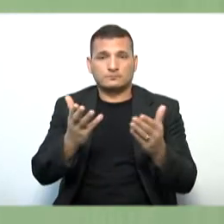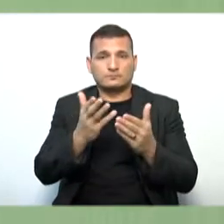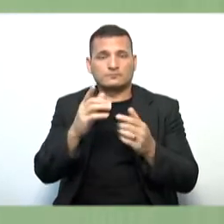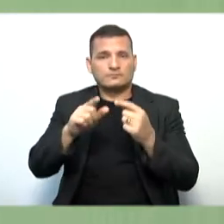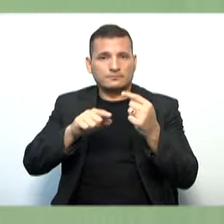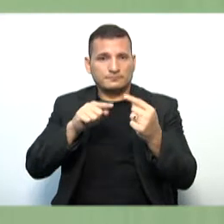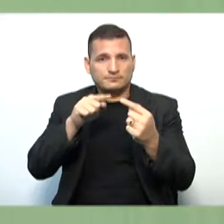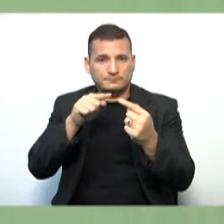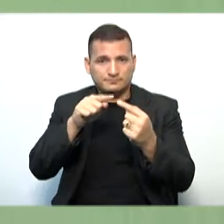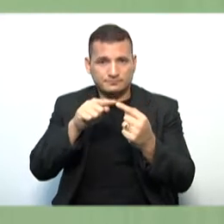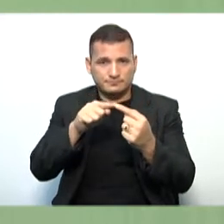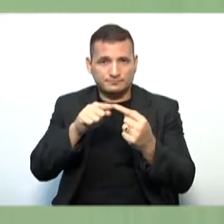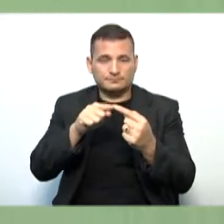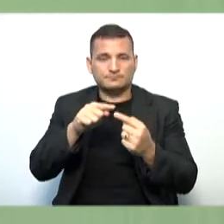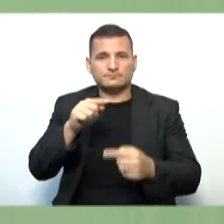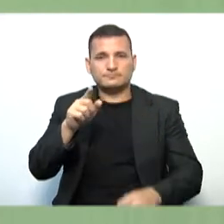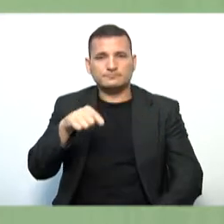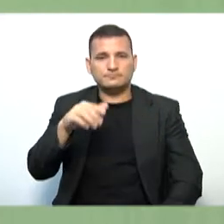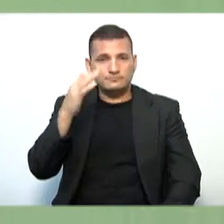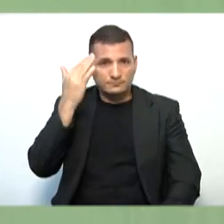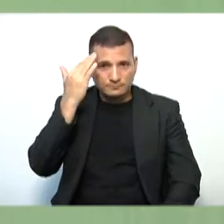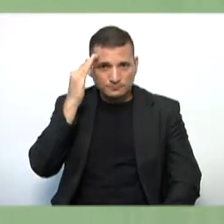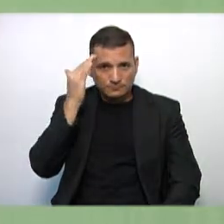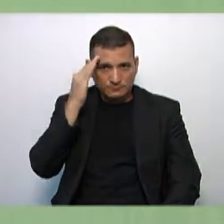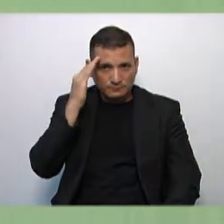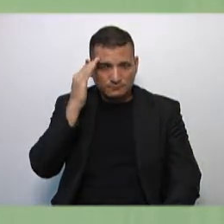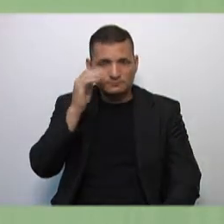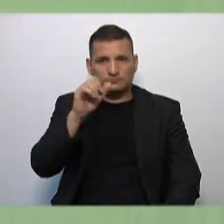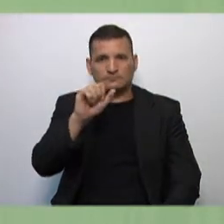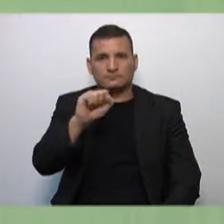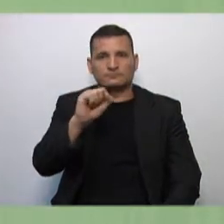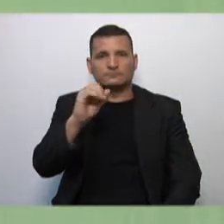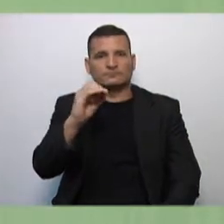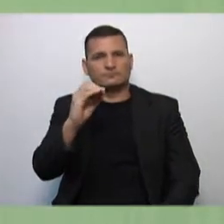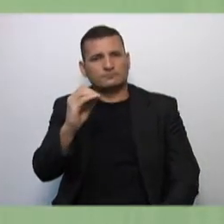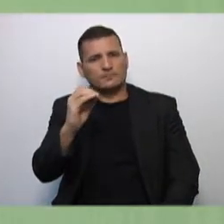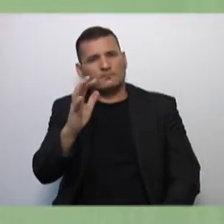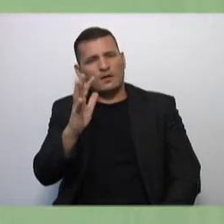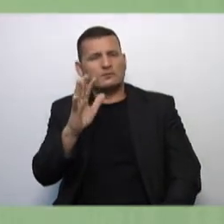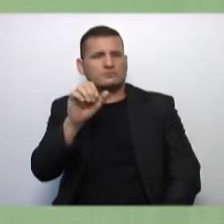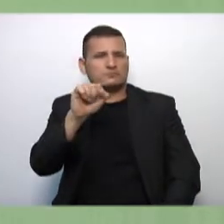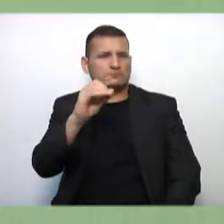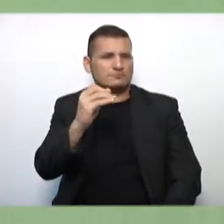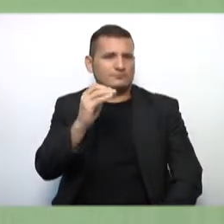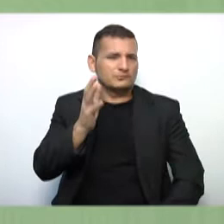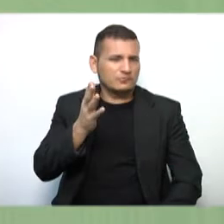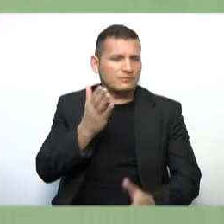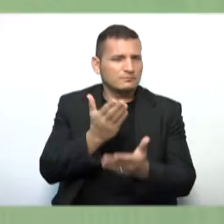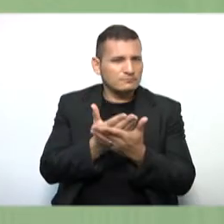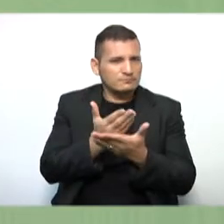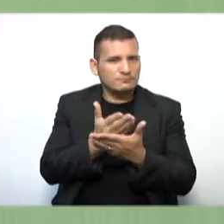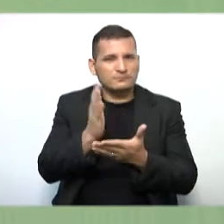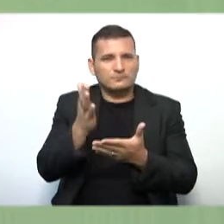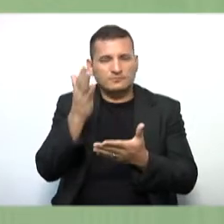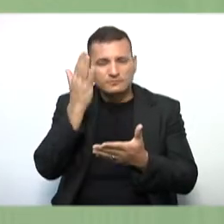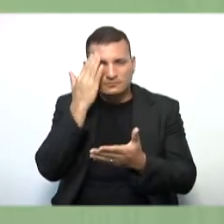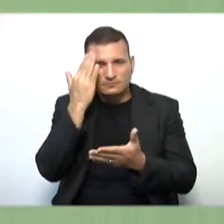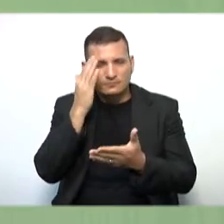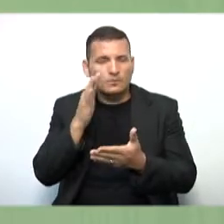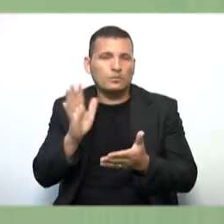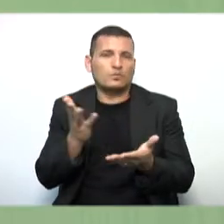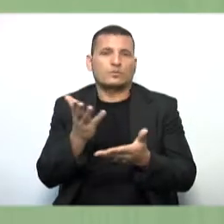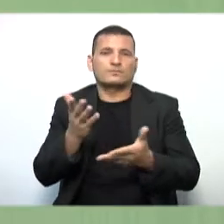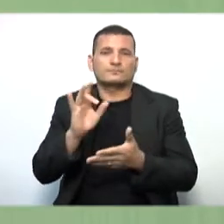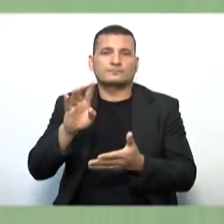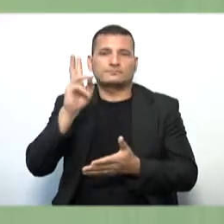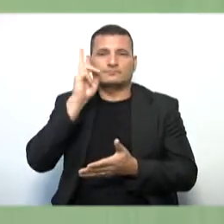nós temos compreender, né, os sistemas operacionais. Professora, mas isso nós já compreendemos, né? Porque Sim, já falamos é só bastante. relembrar